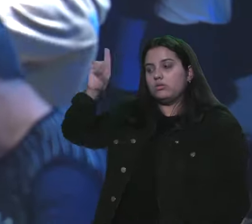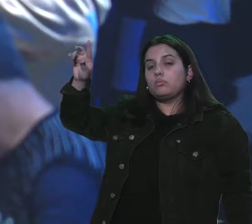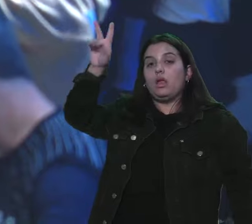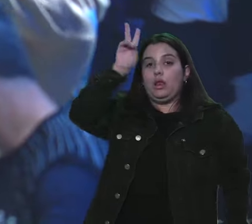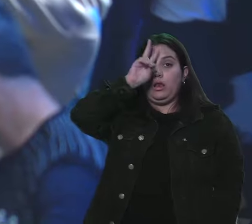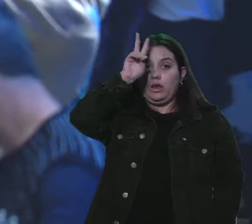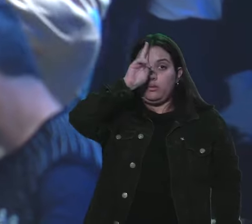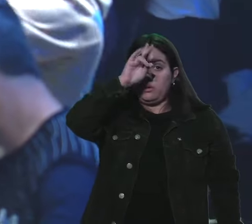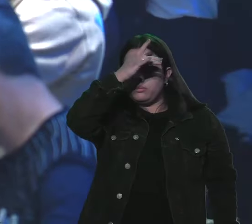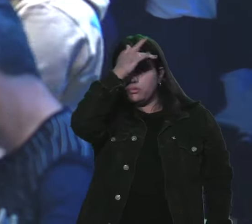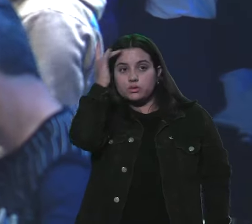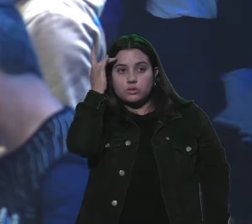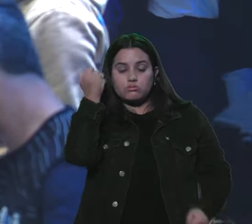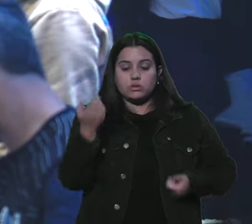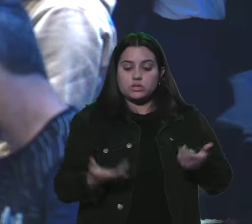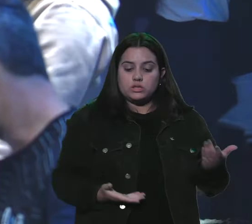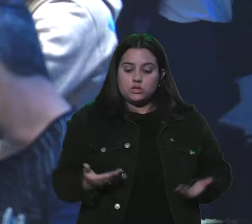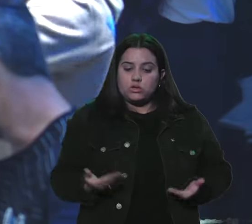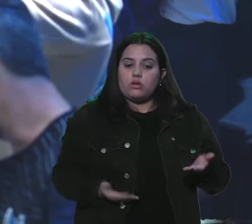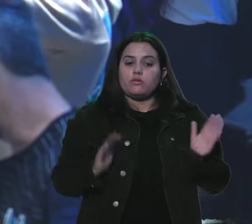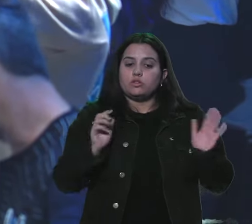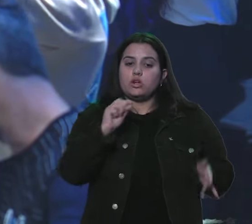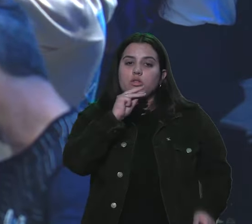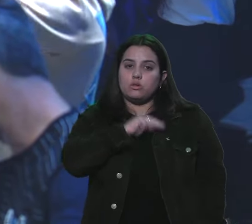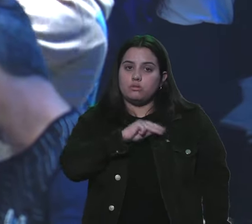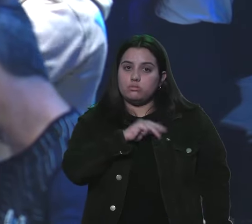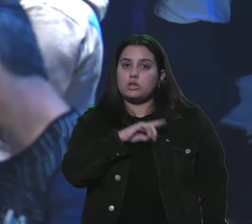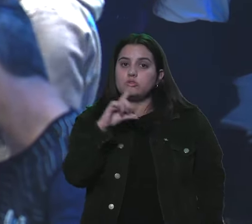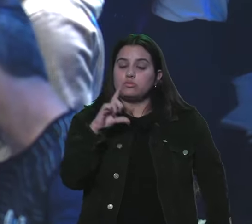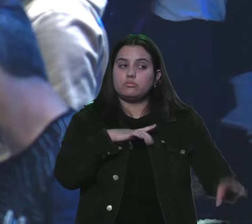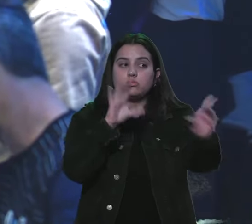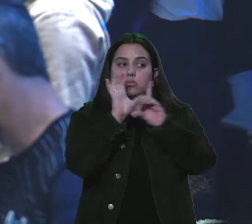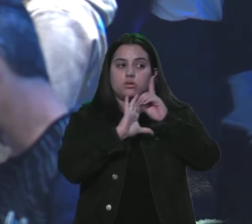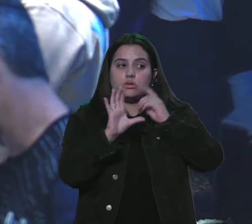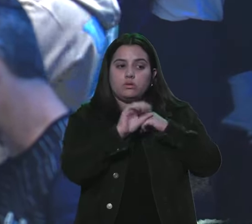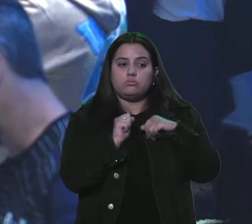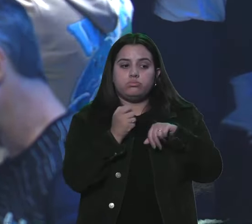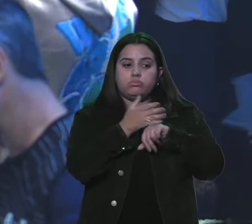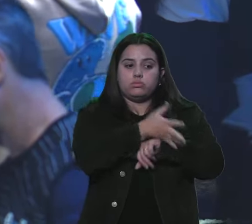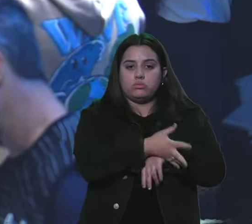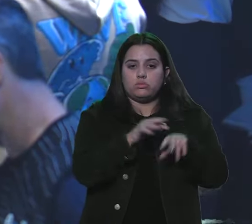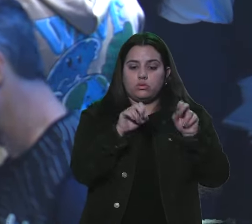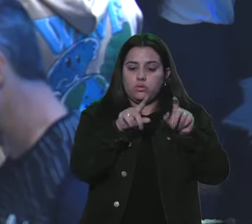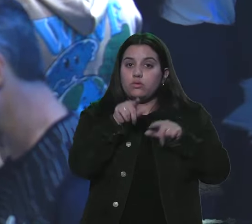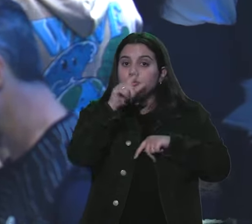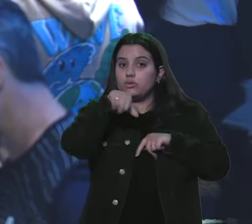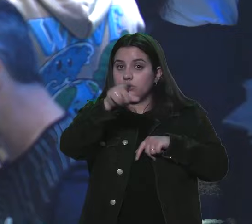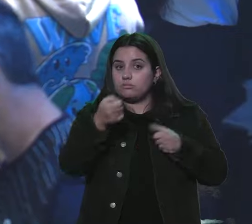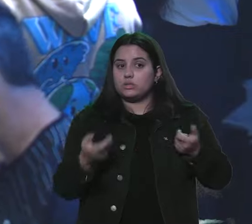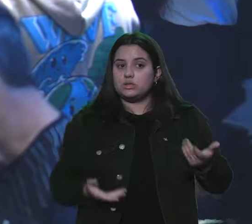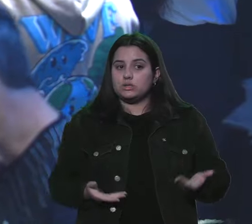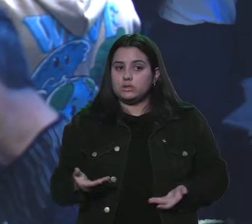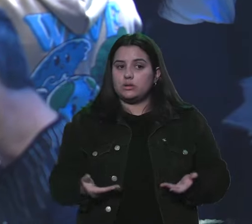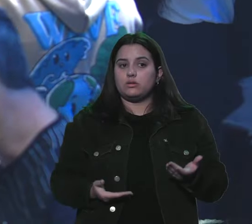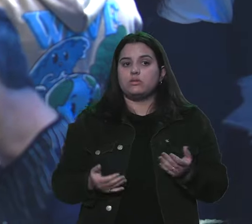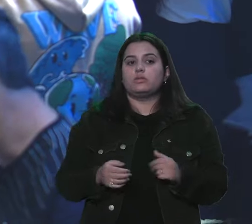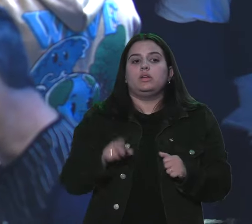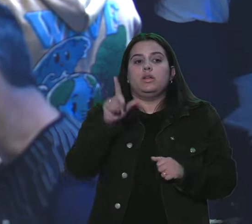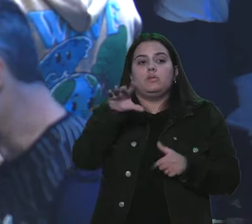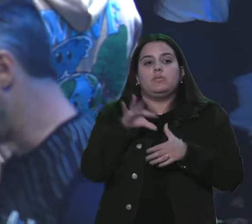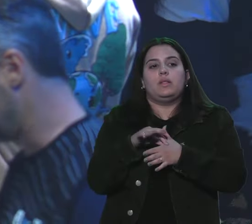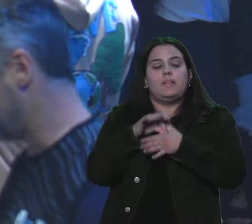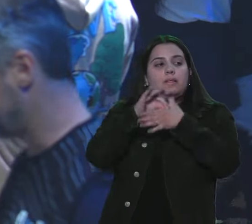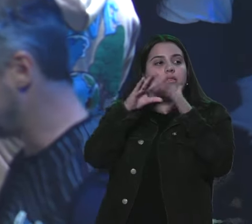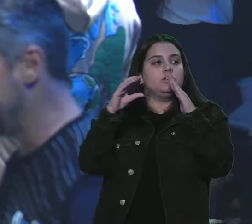lembrando para aqueles que servem no nosso ministério que hoje tem vigília, tá? Você que serve na Flow School, é líder de